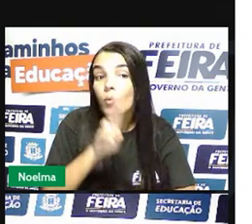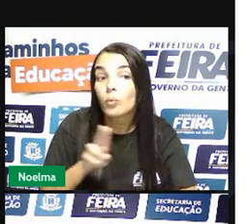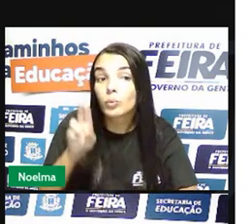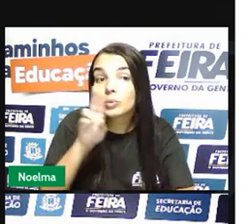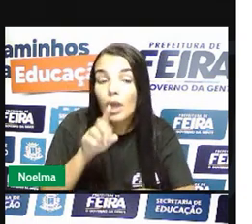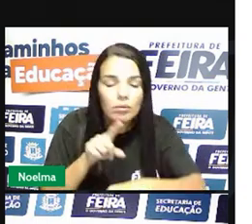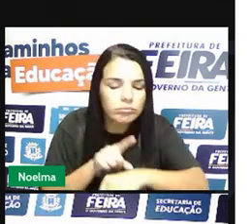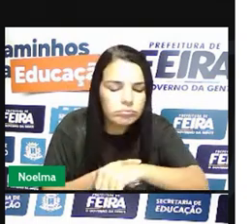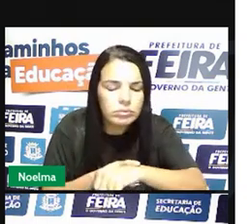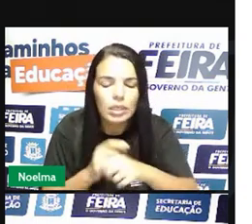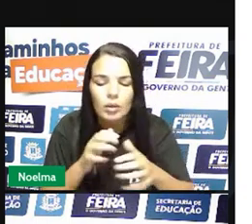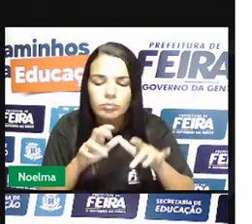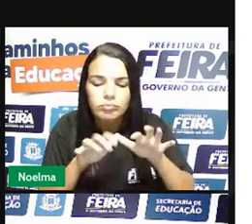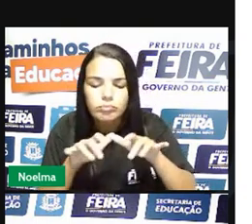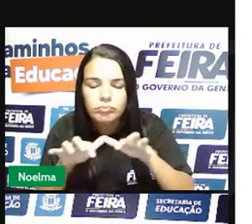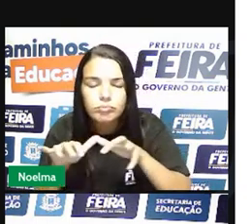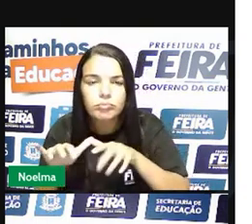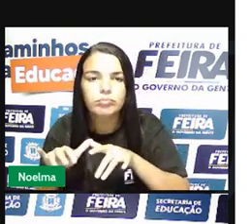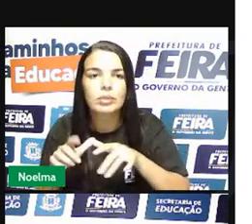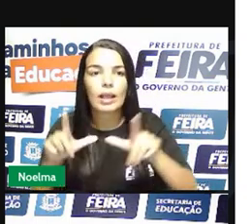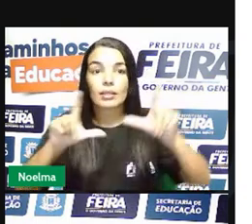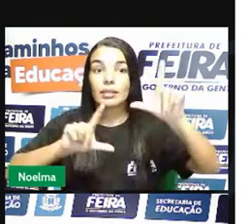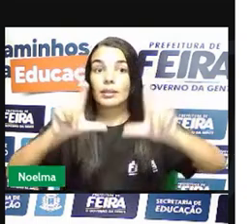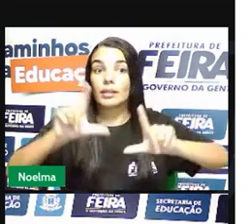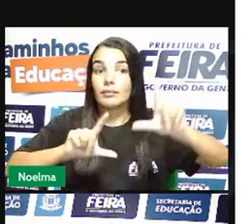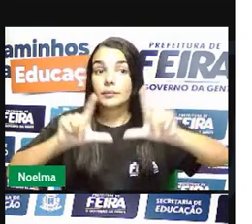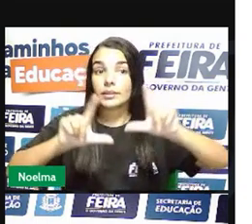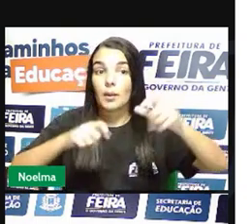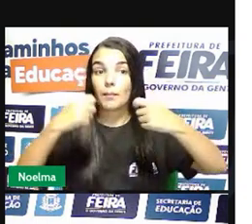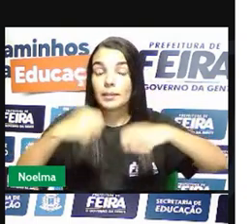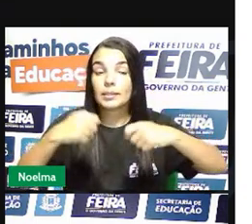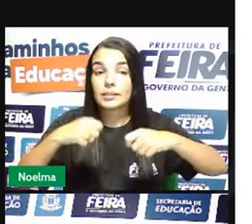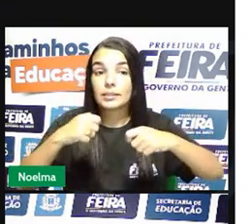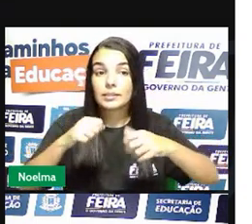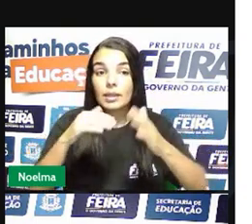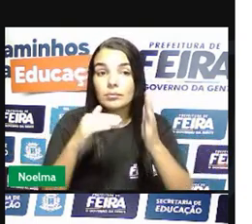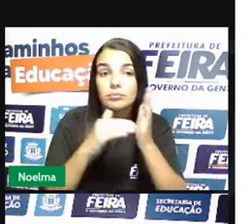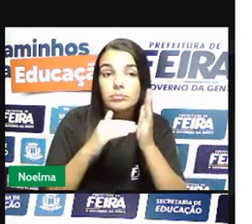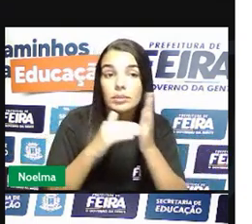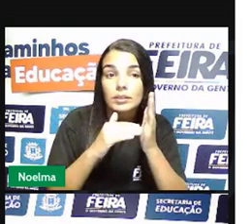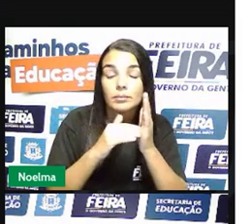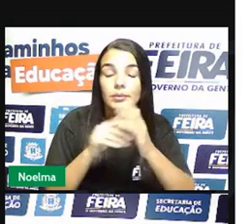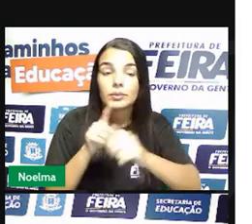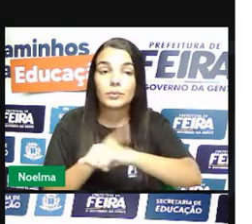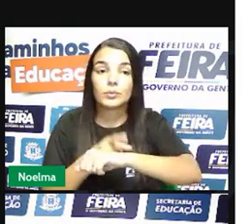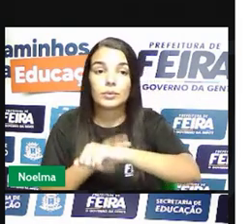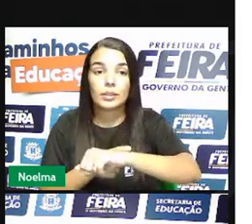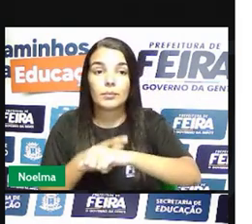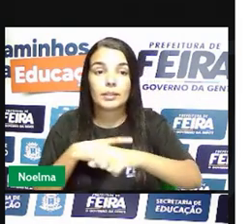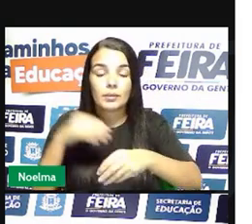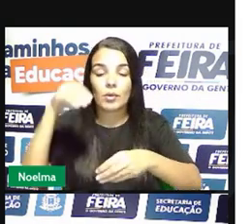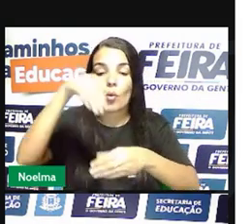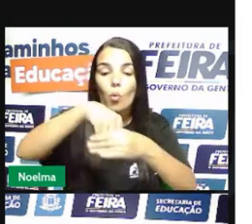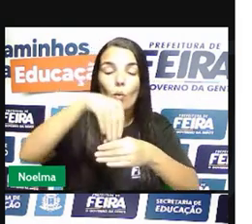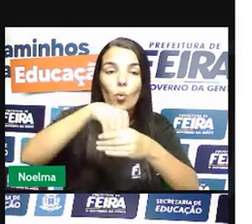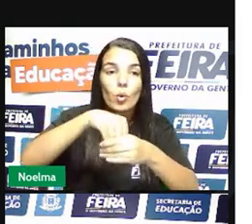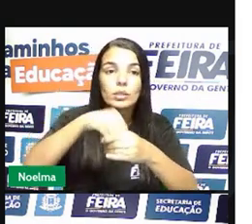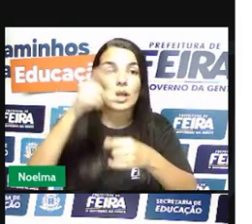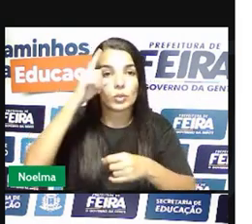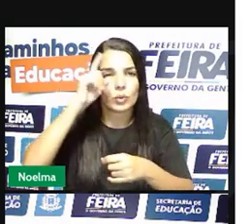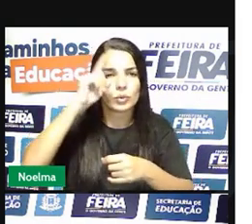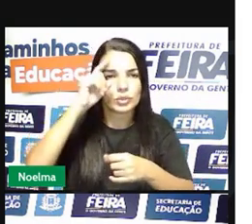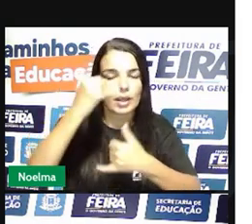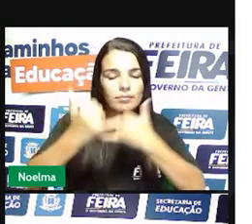celulares, computadores e televisores. E a inclusão na rotina das crianças de jogos